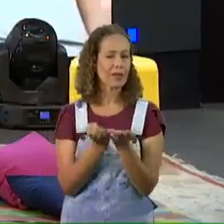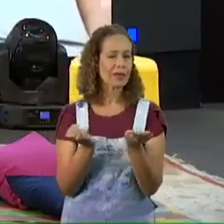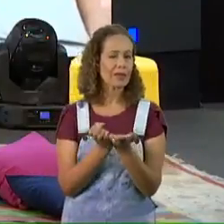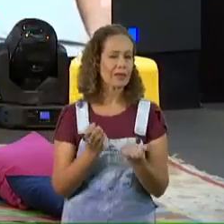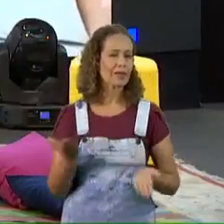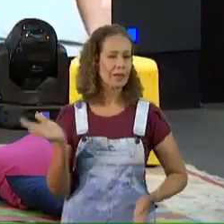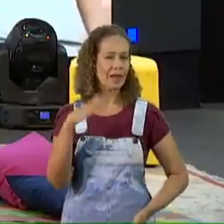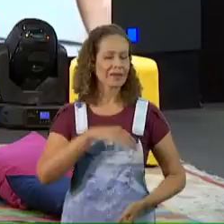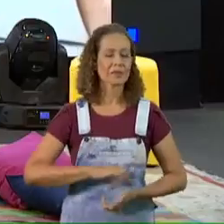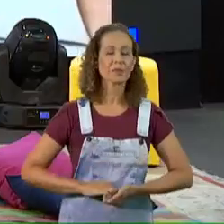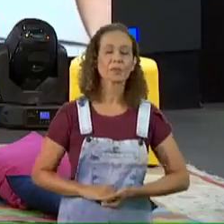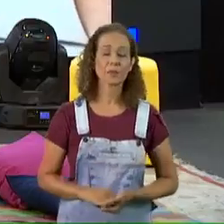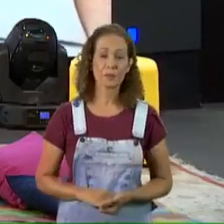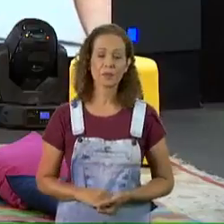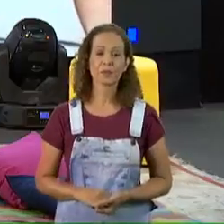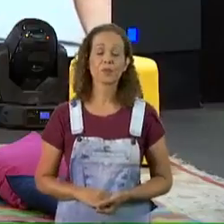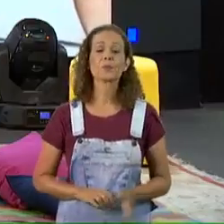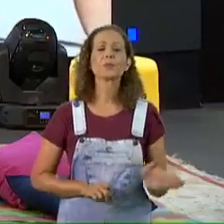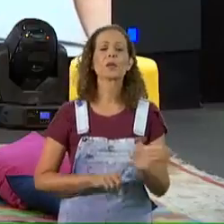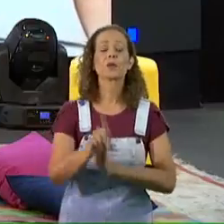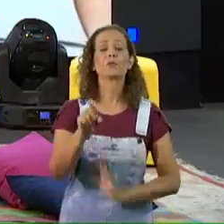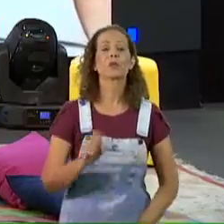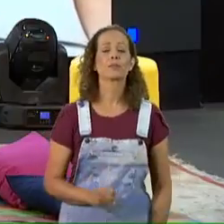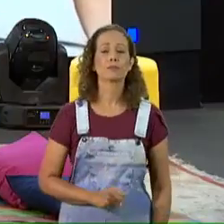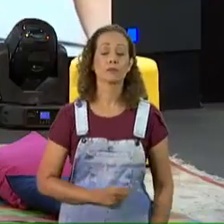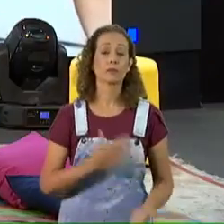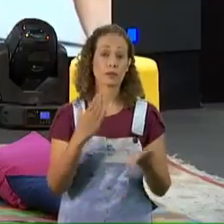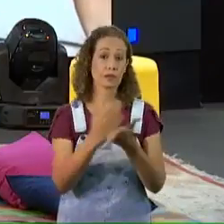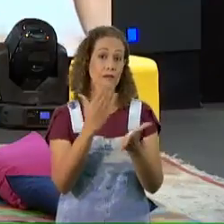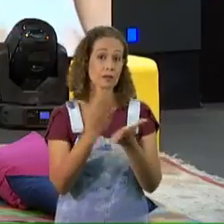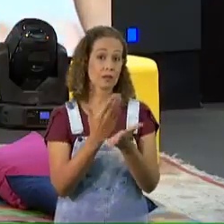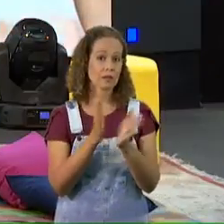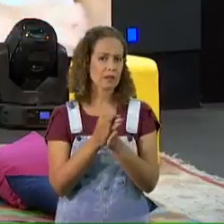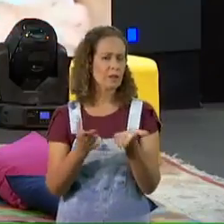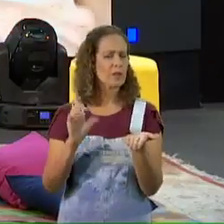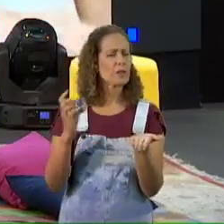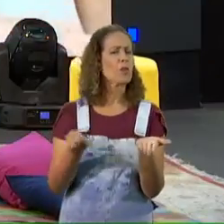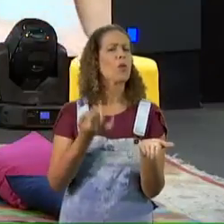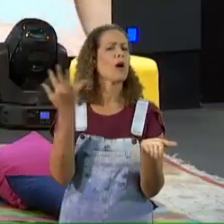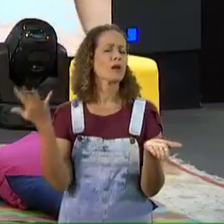lá. Quantos livros tem a Bíblia?